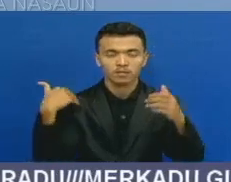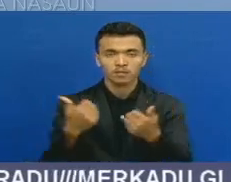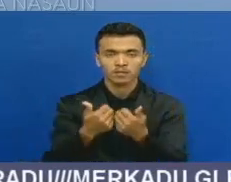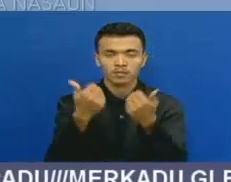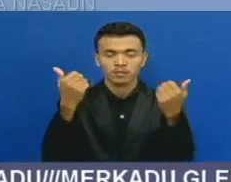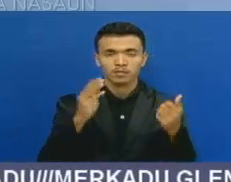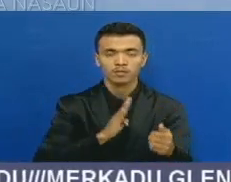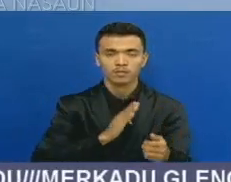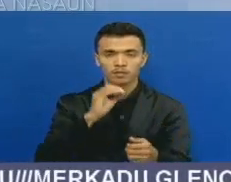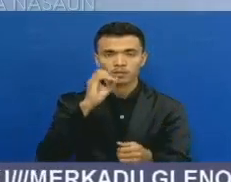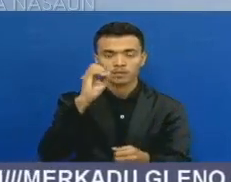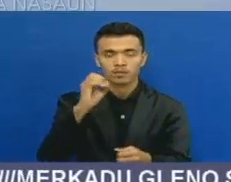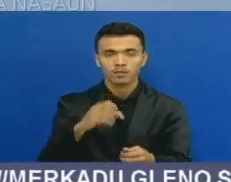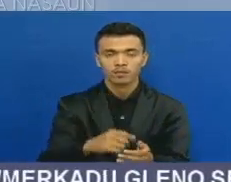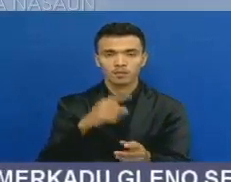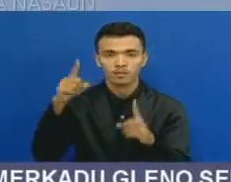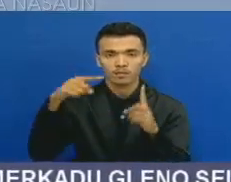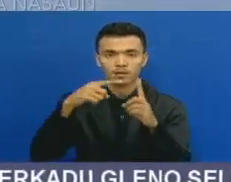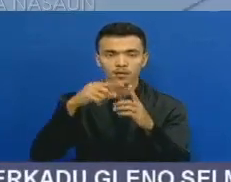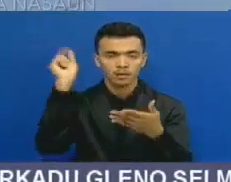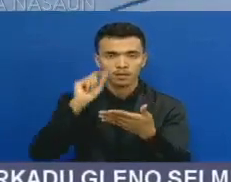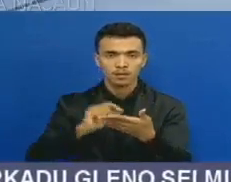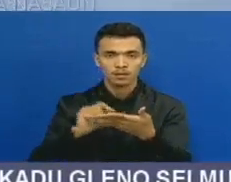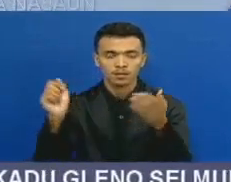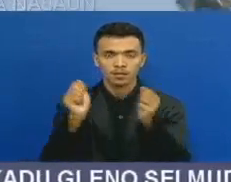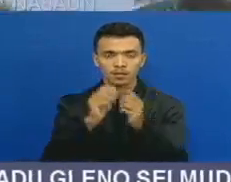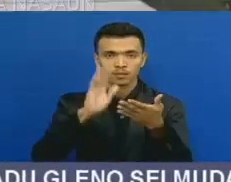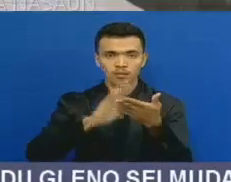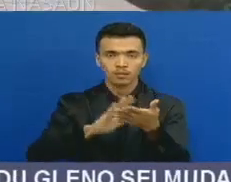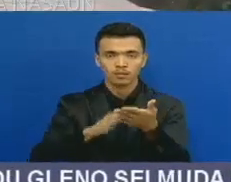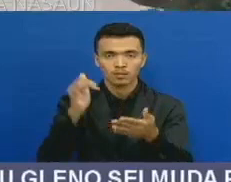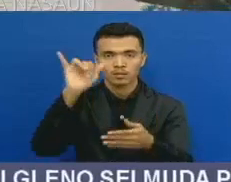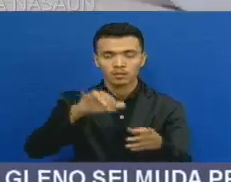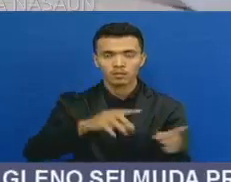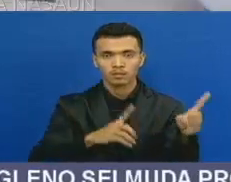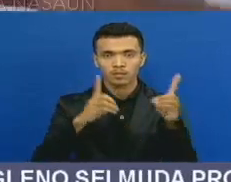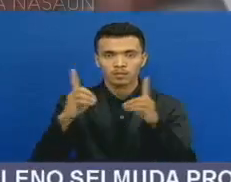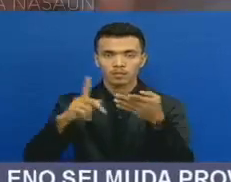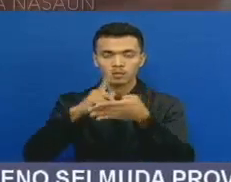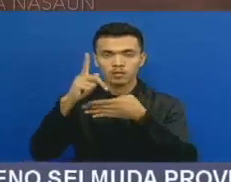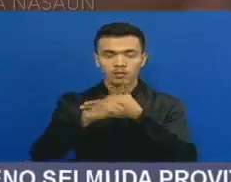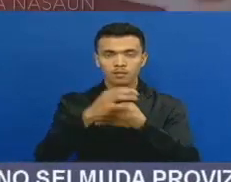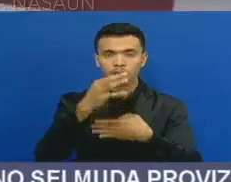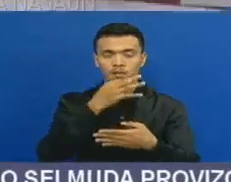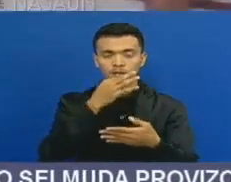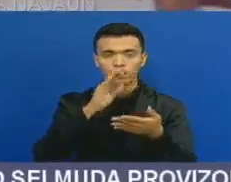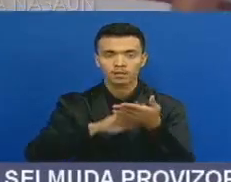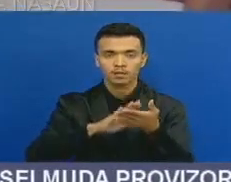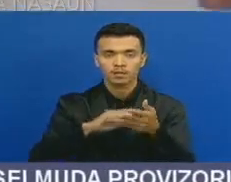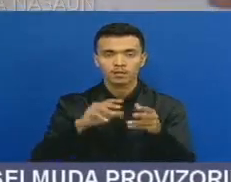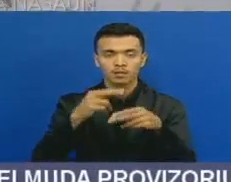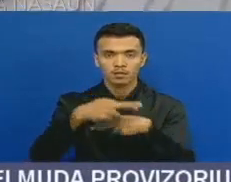Bobonaro, Crispi Lopes Moniz Bartetel Benhira, assina contrato com a Escola Sira, para implementação do programa merenda escolar e a Salão Serviço de